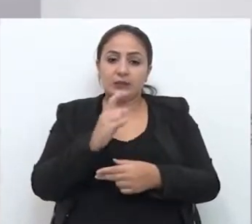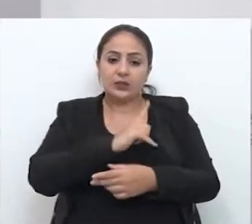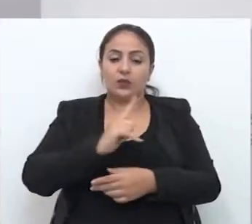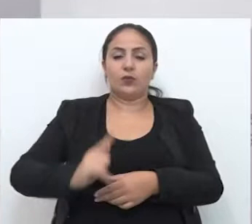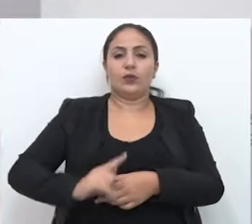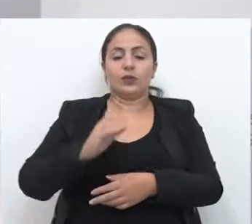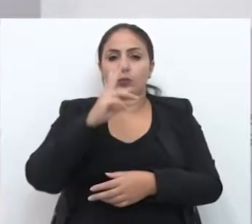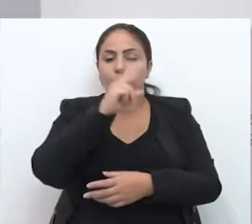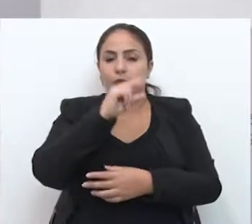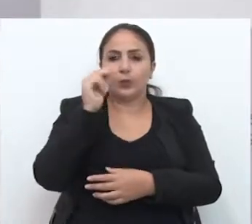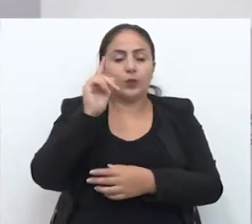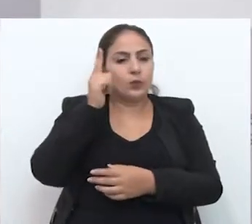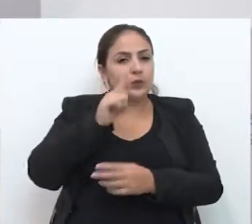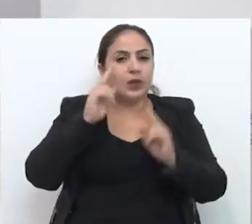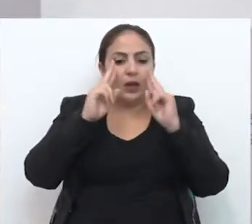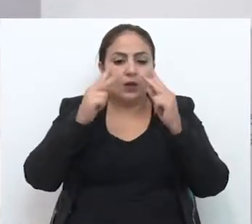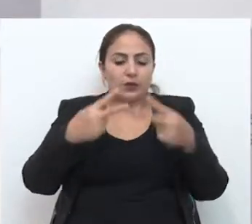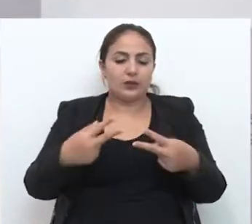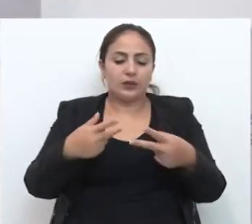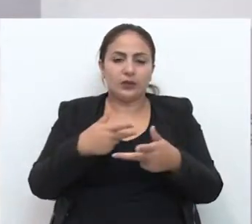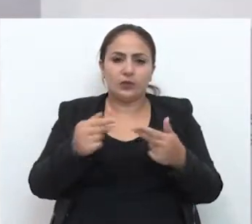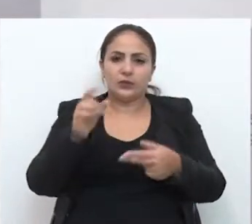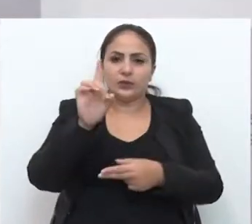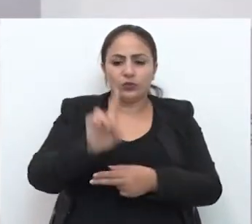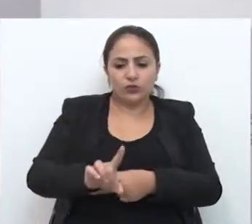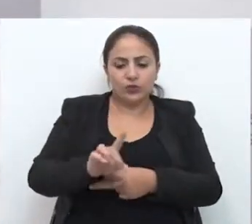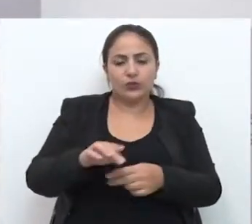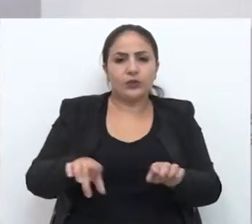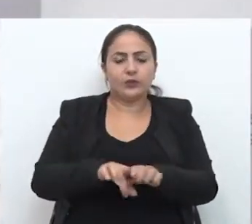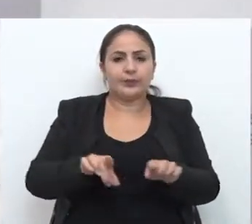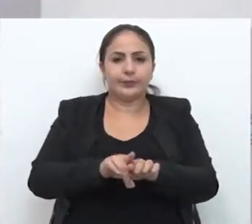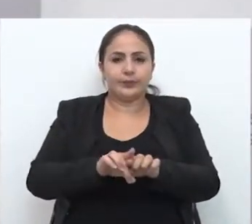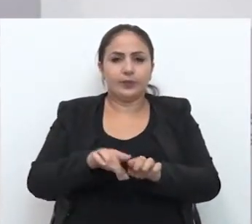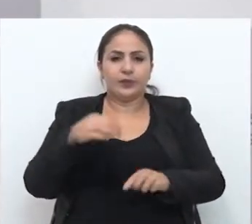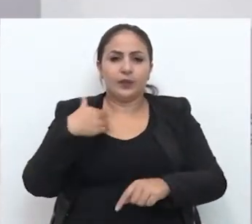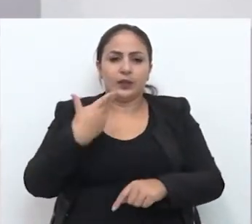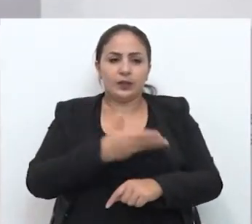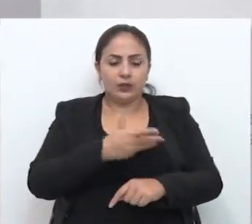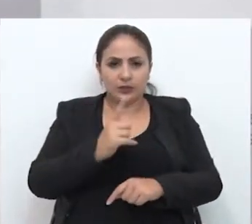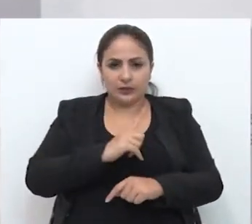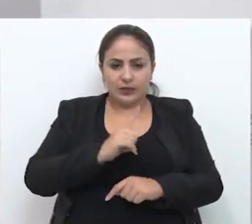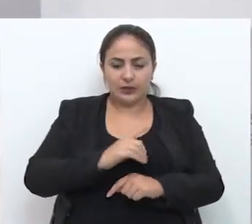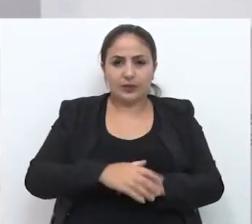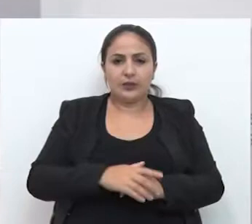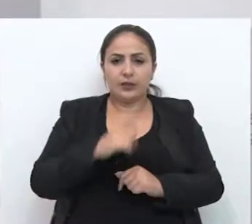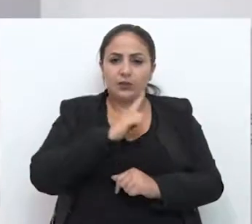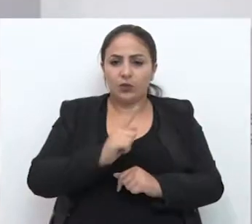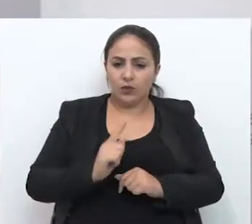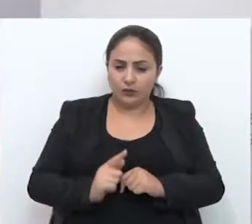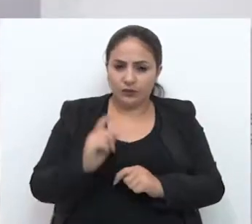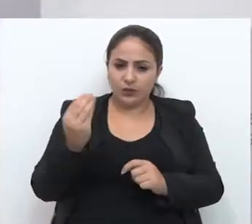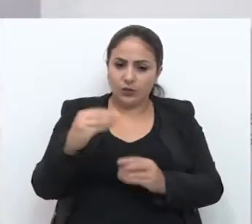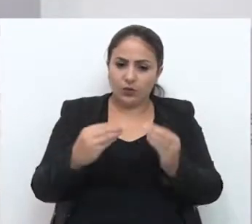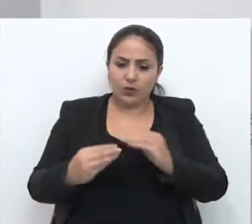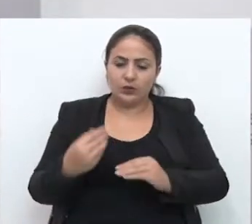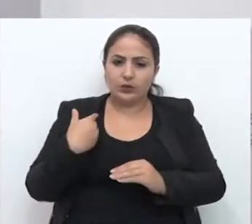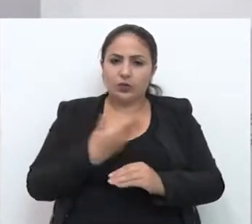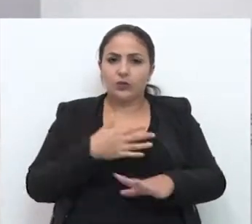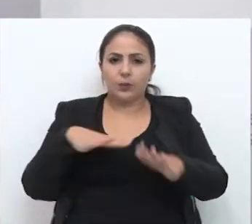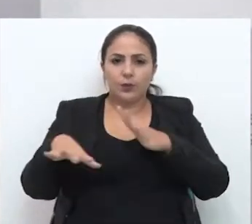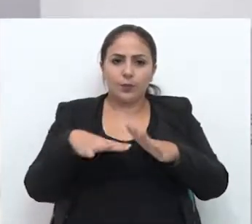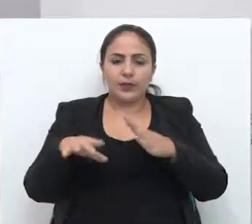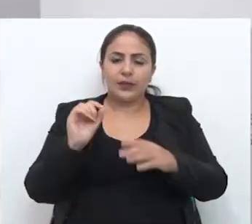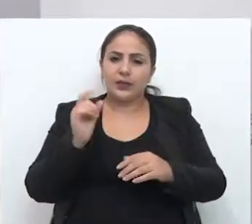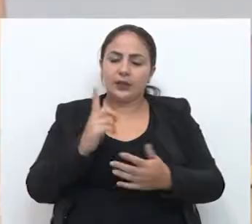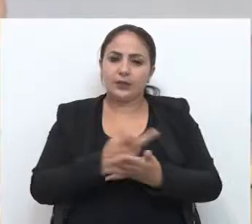governo municipal reconheça essa pretensão de direitos, esses direitos que a gente tem a pretensão que o governo implemente, nós vamos nos